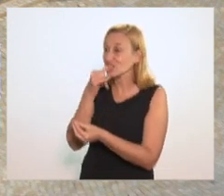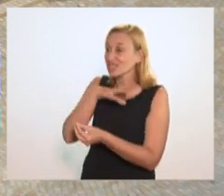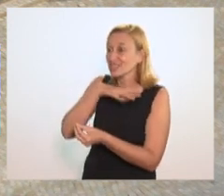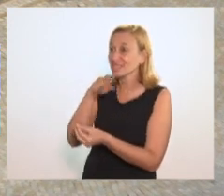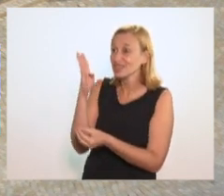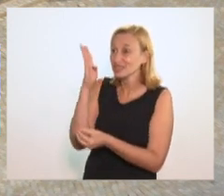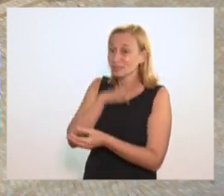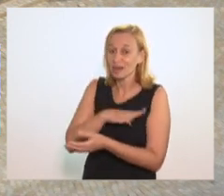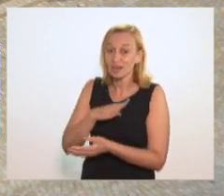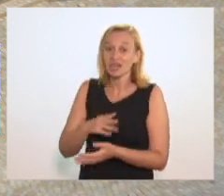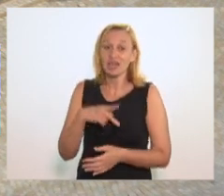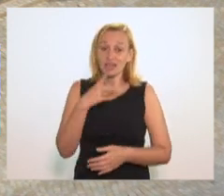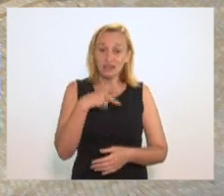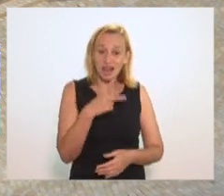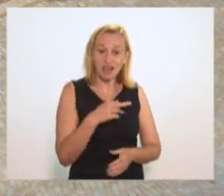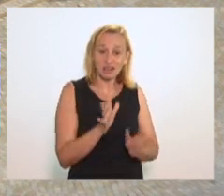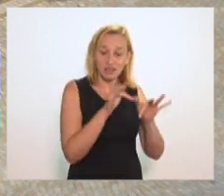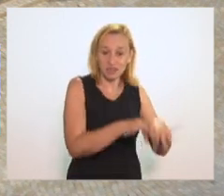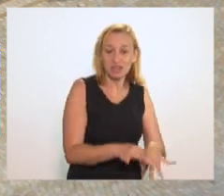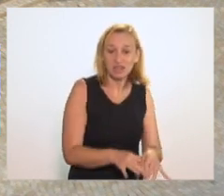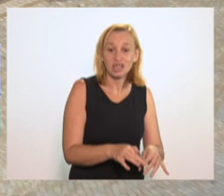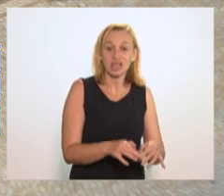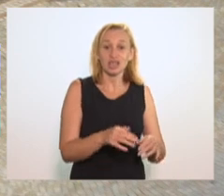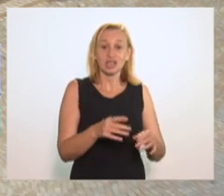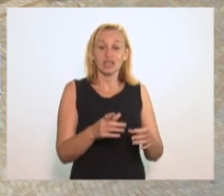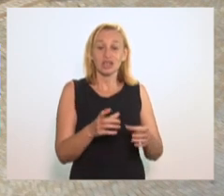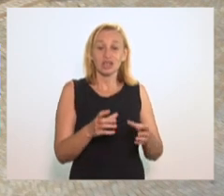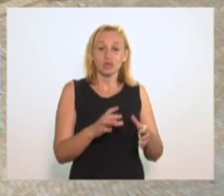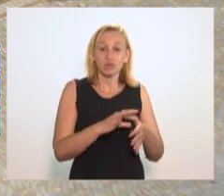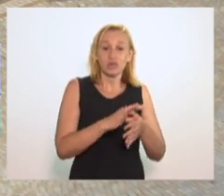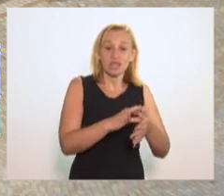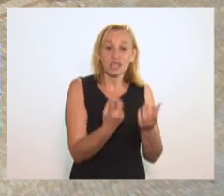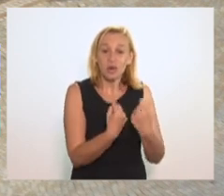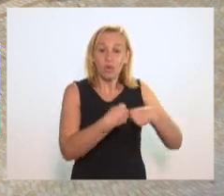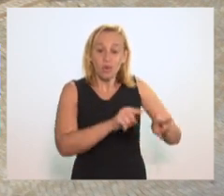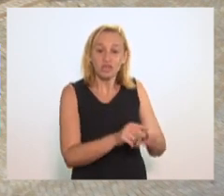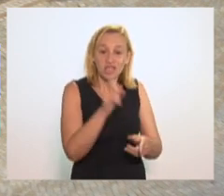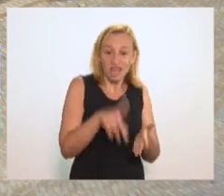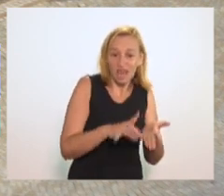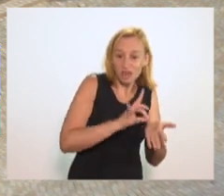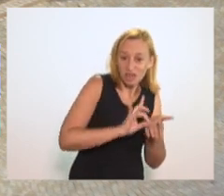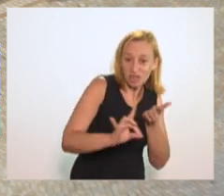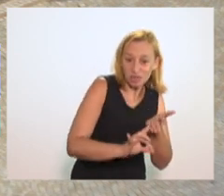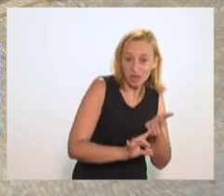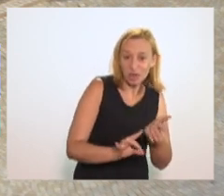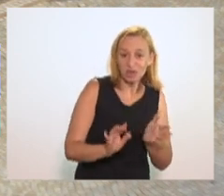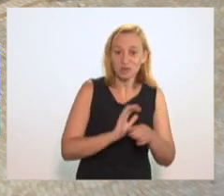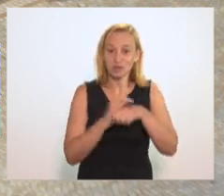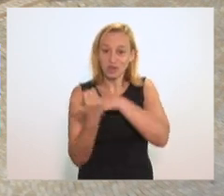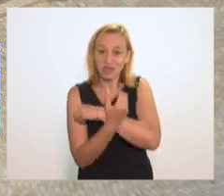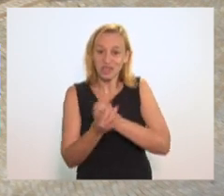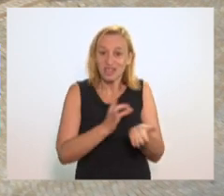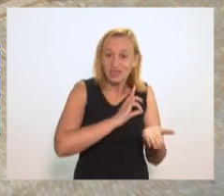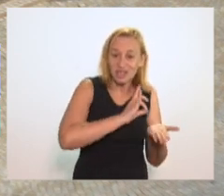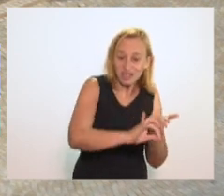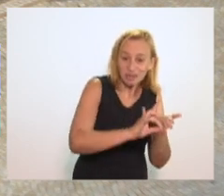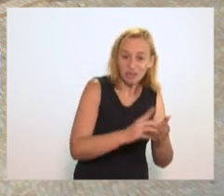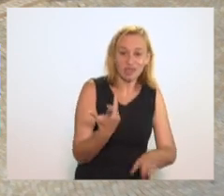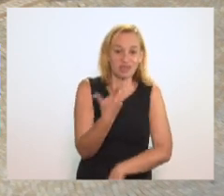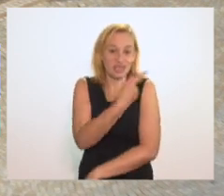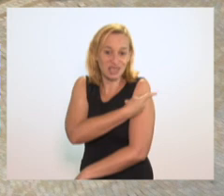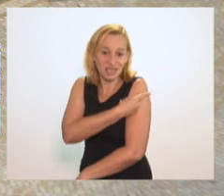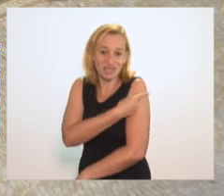esse partido do líder da oposição que é o inimigo do coronavírus que é o inimigo da vacinação